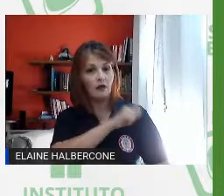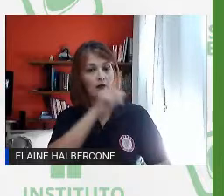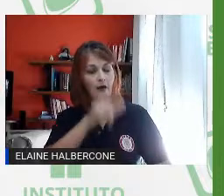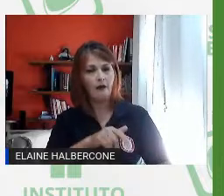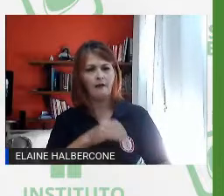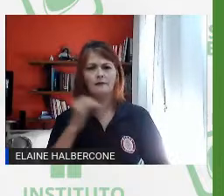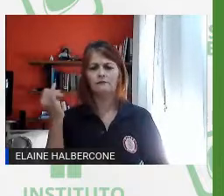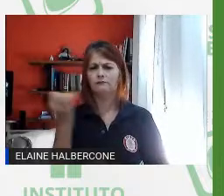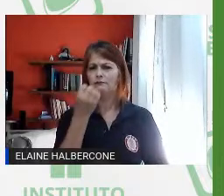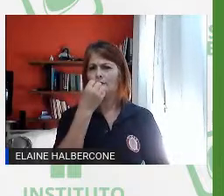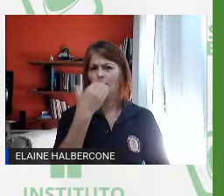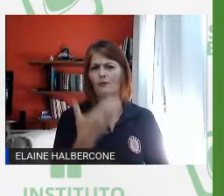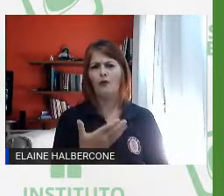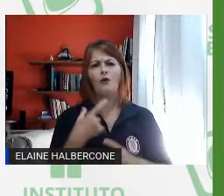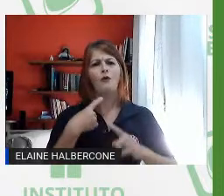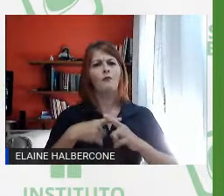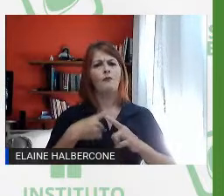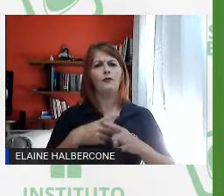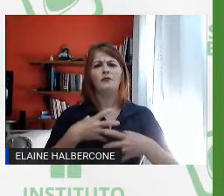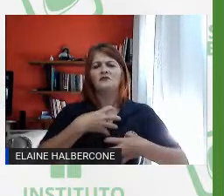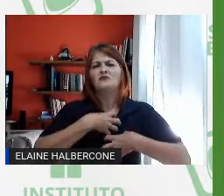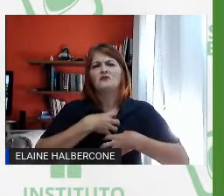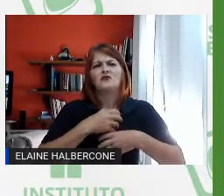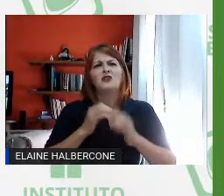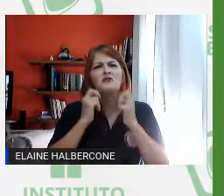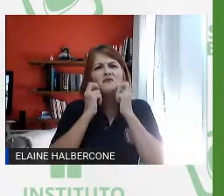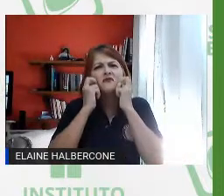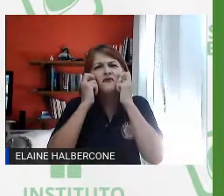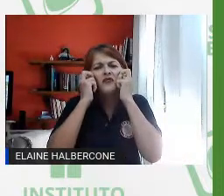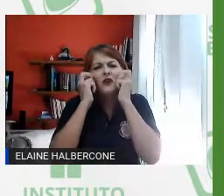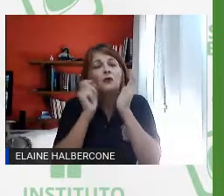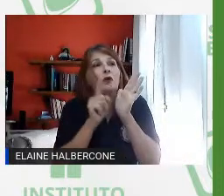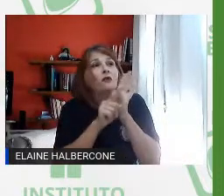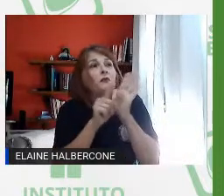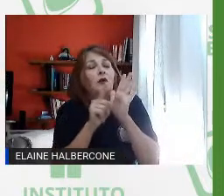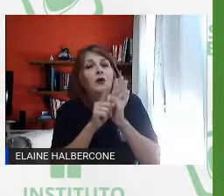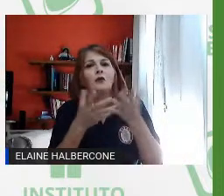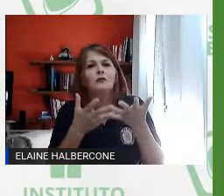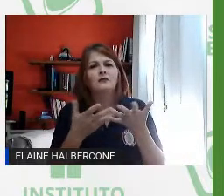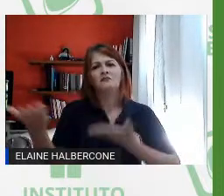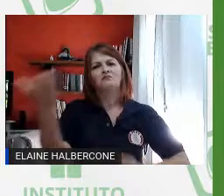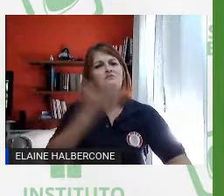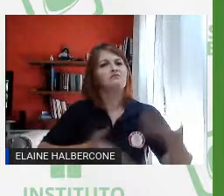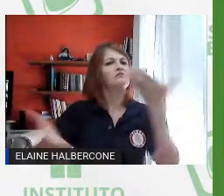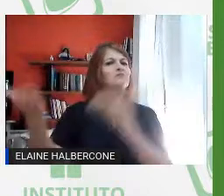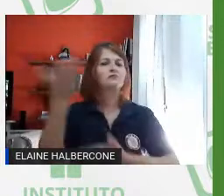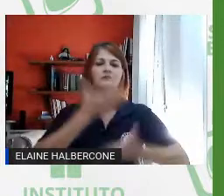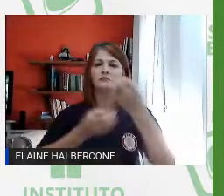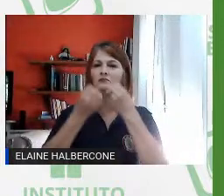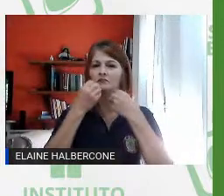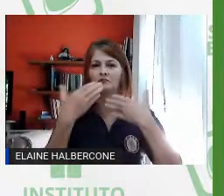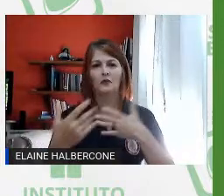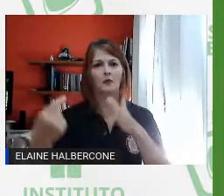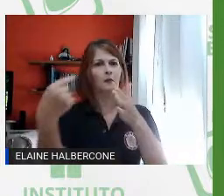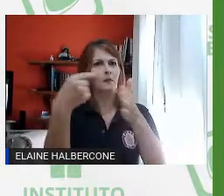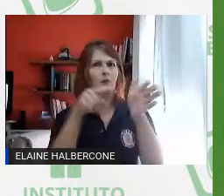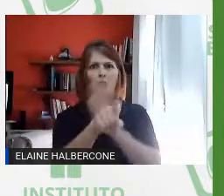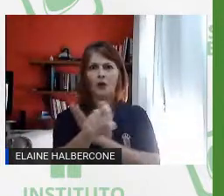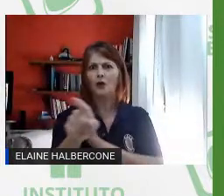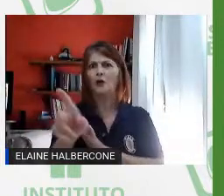é muito boa, porque eles não se sentem retraídos em fazer perguntas, então é uma boa interação, eles trazem perguntas